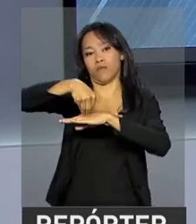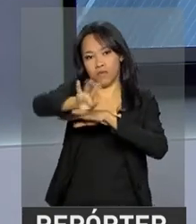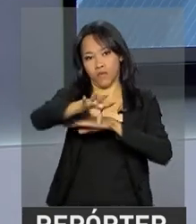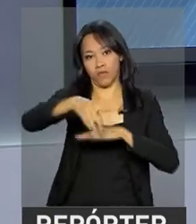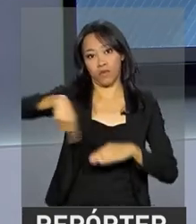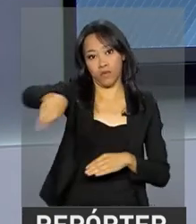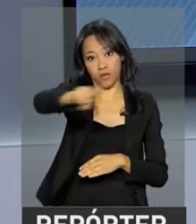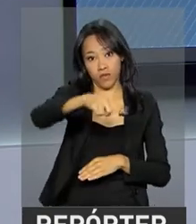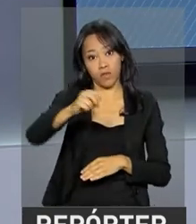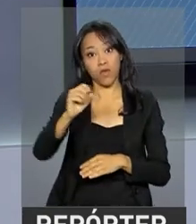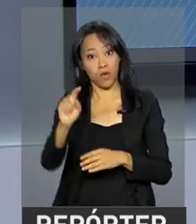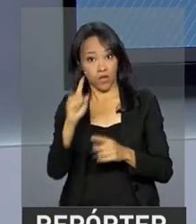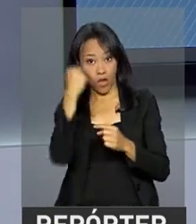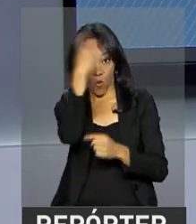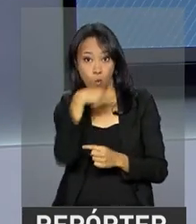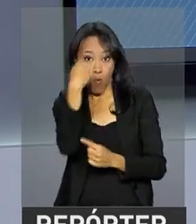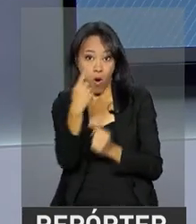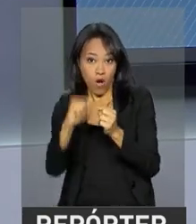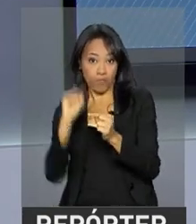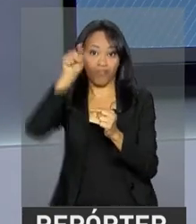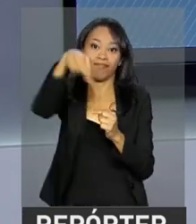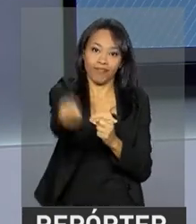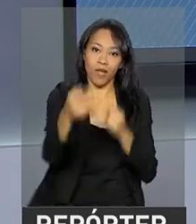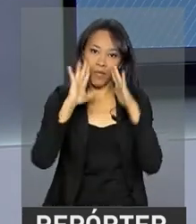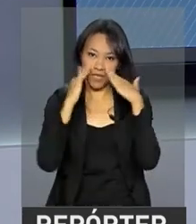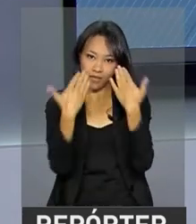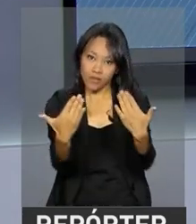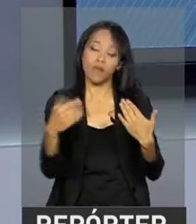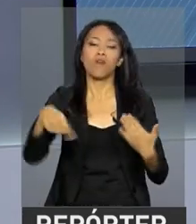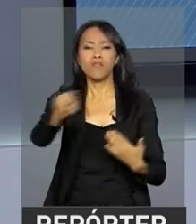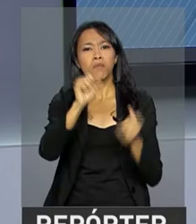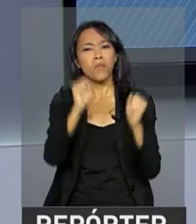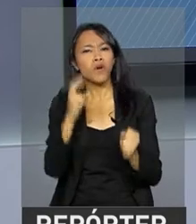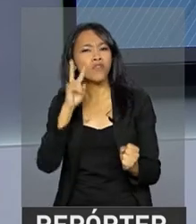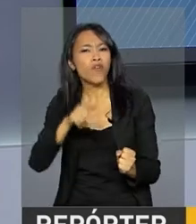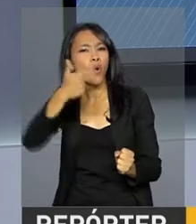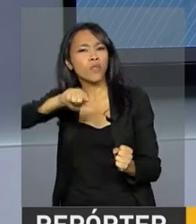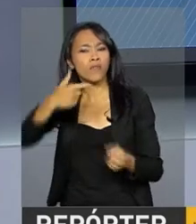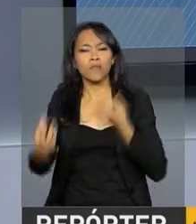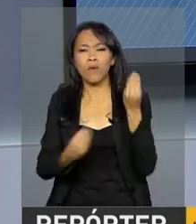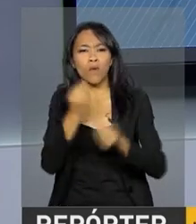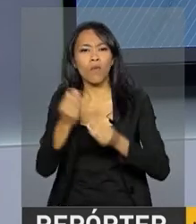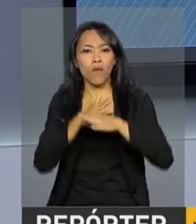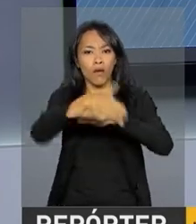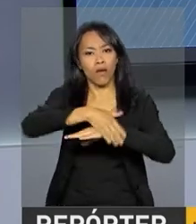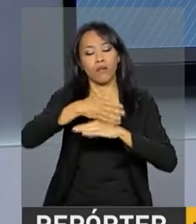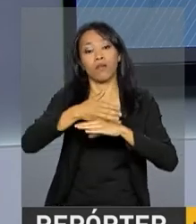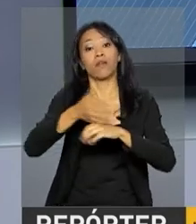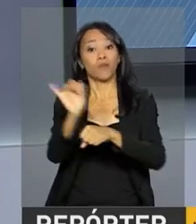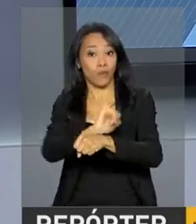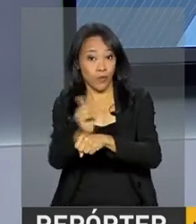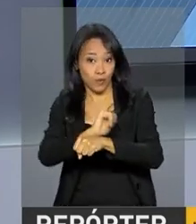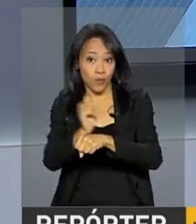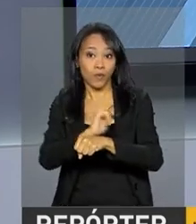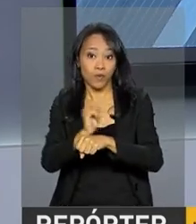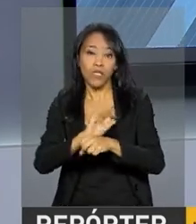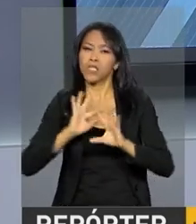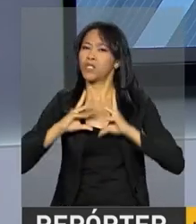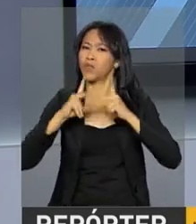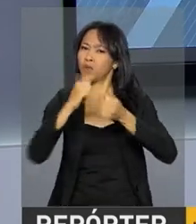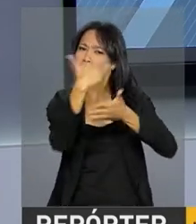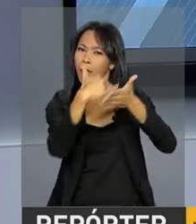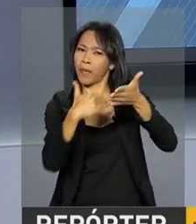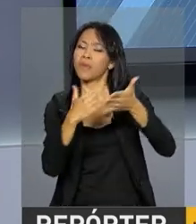informações ou em uma hora na nossa próxima edição. Você pode rever as reportagens no YouTube e toda a programação